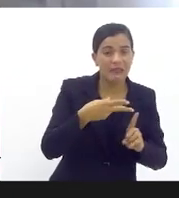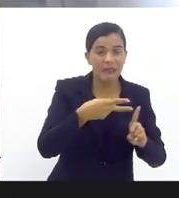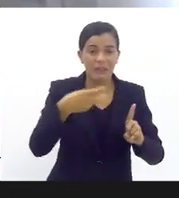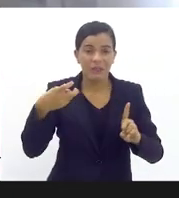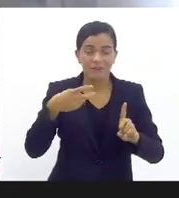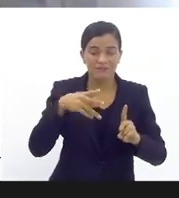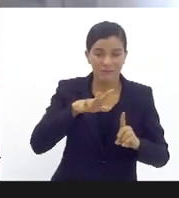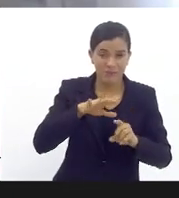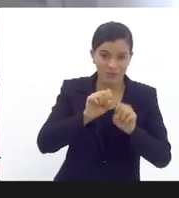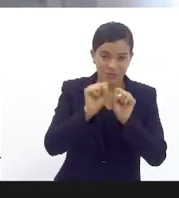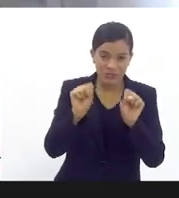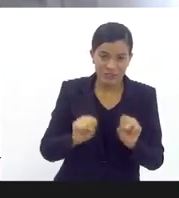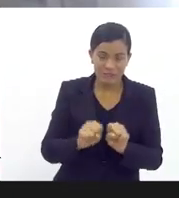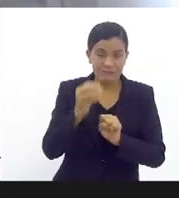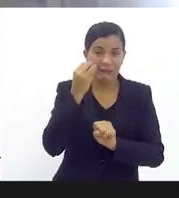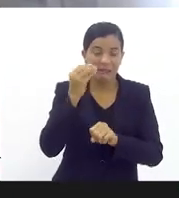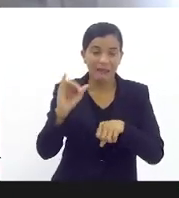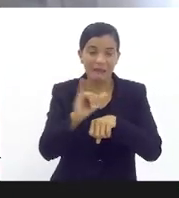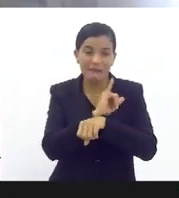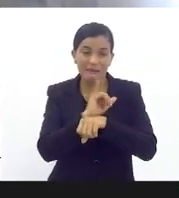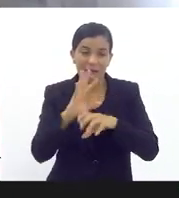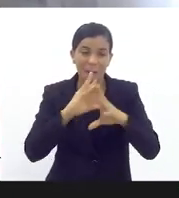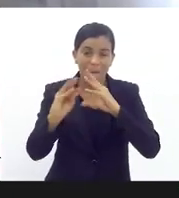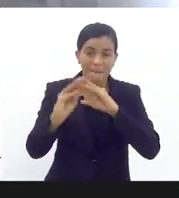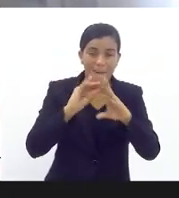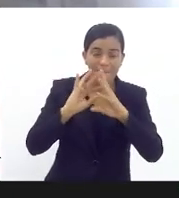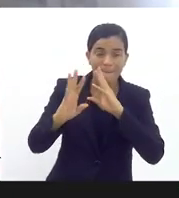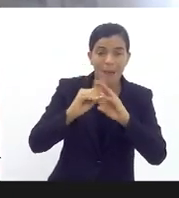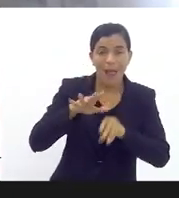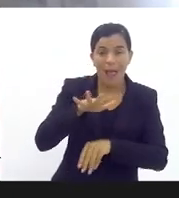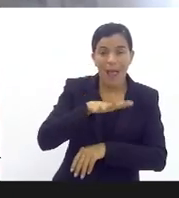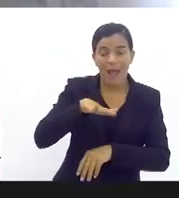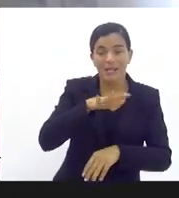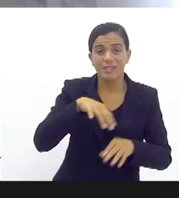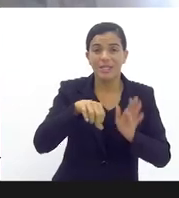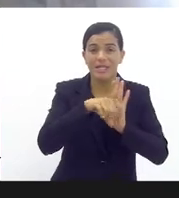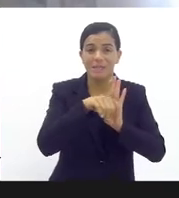para poder sair dessa situação de marginalização